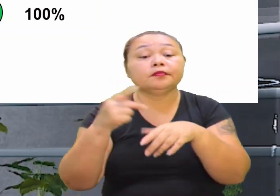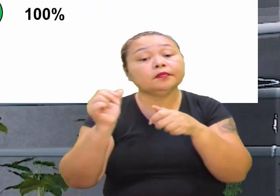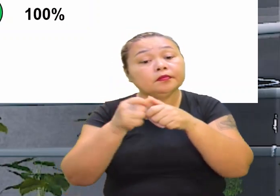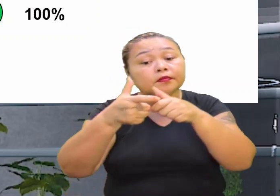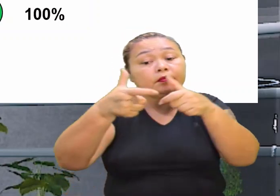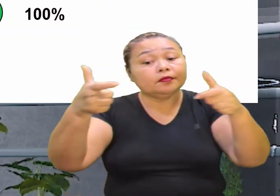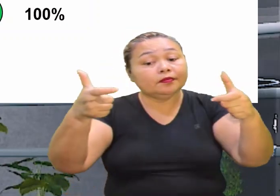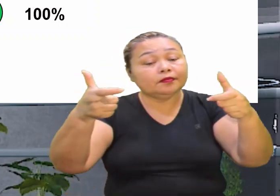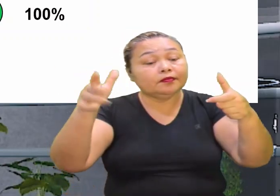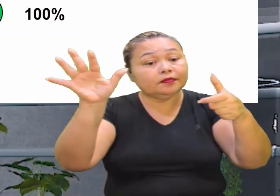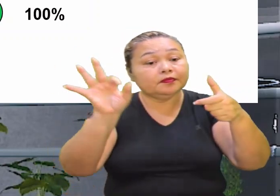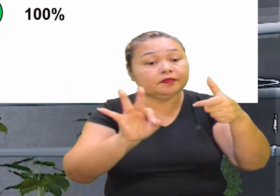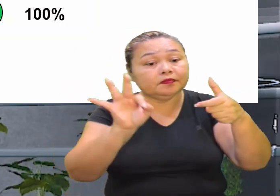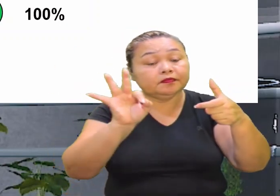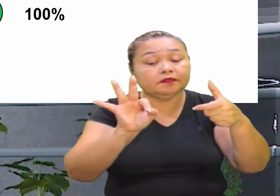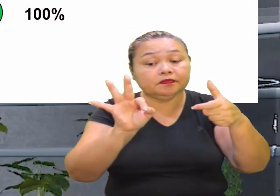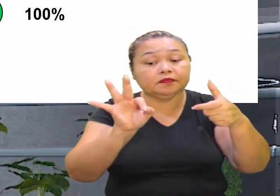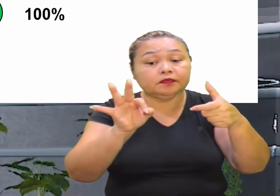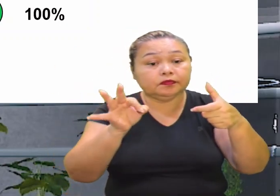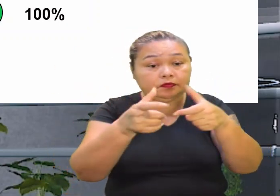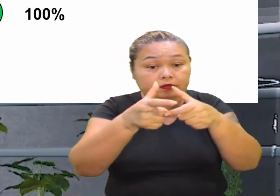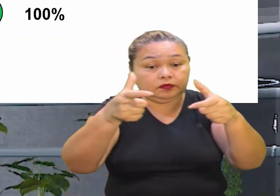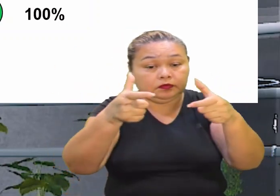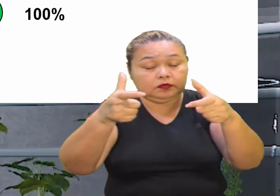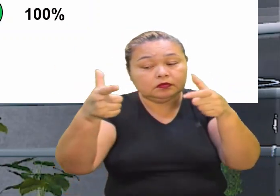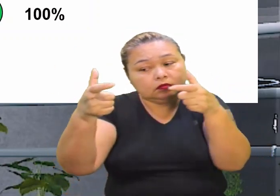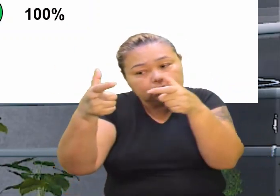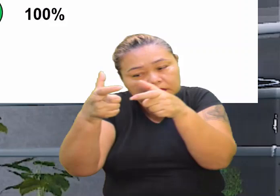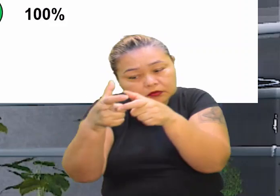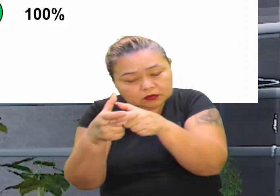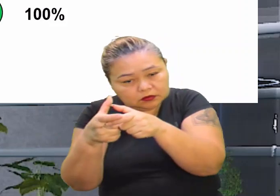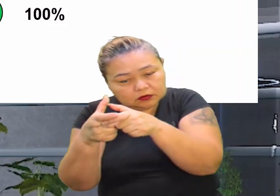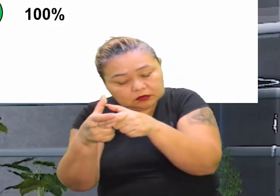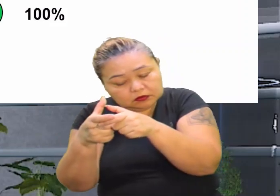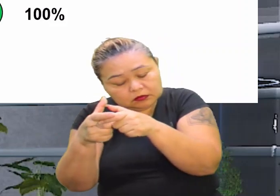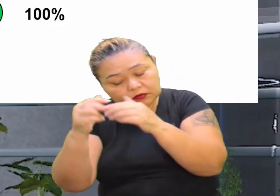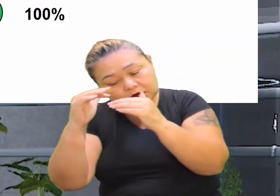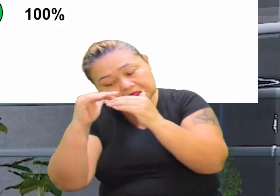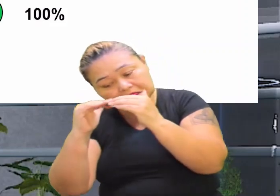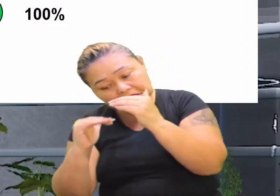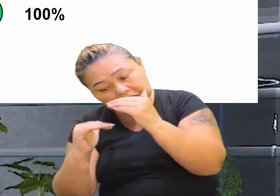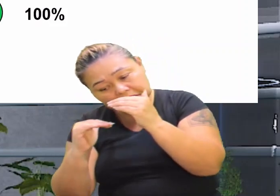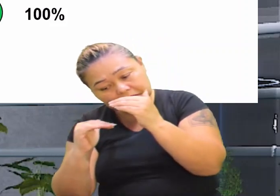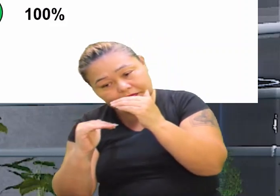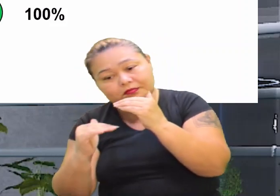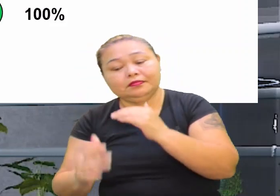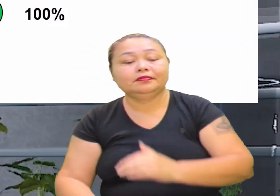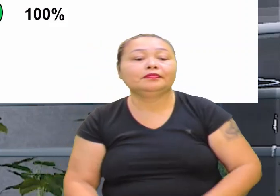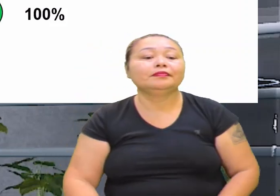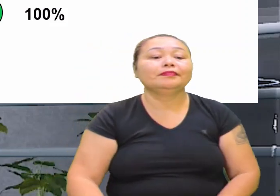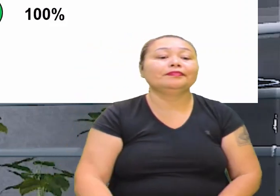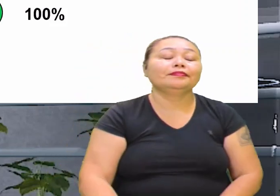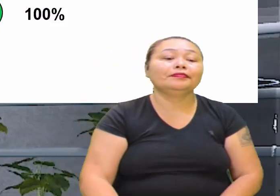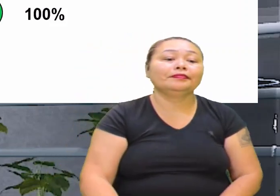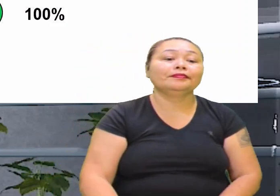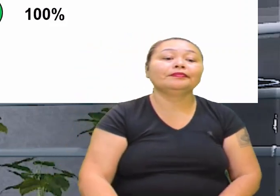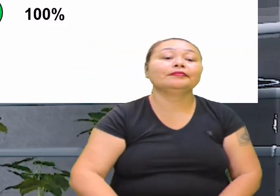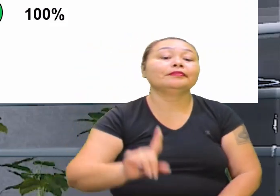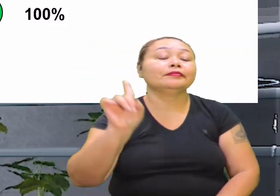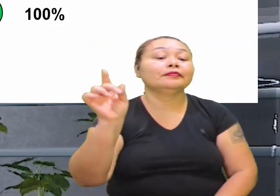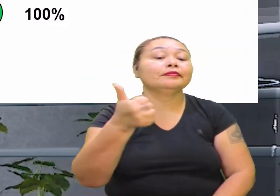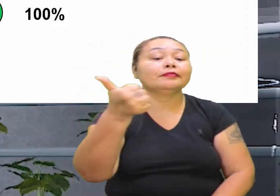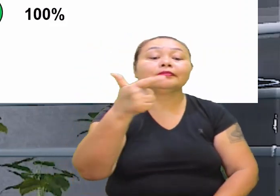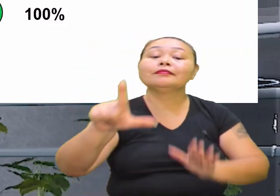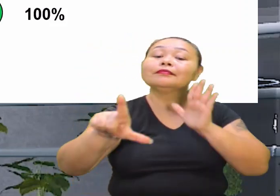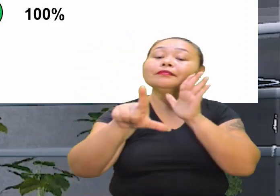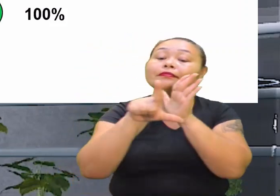maior proporção é dominante. Quem se expressa em menor proporção é recessivo. Então, a primeira lei